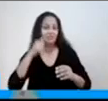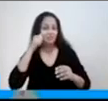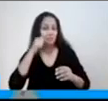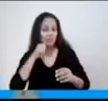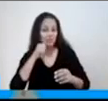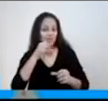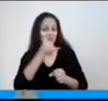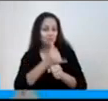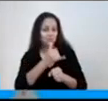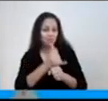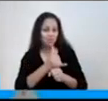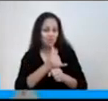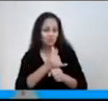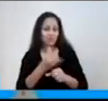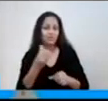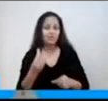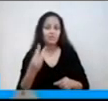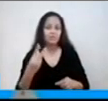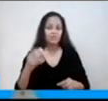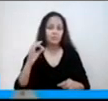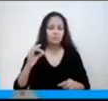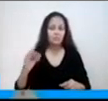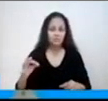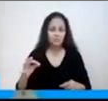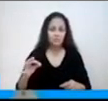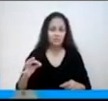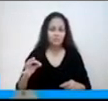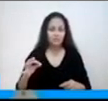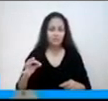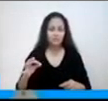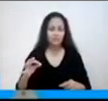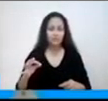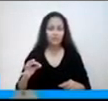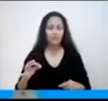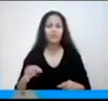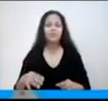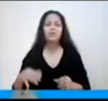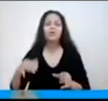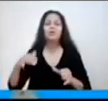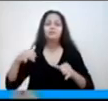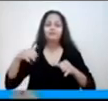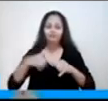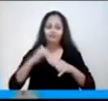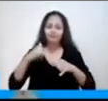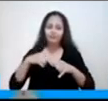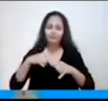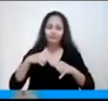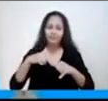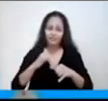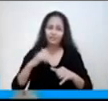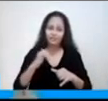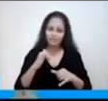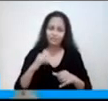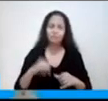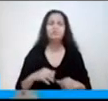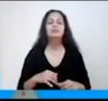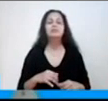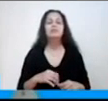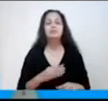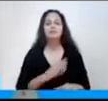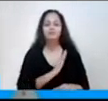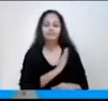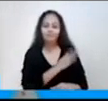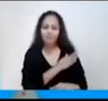mulheres e 60% já foram vítimas, né, de preconceito, né, principalmente em razão aí de residir em comunidades